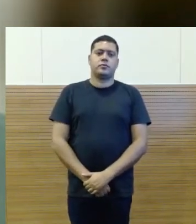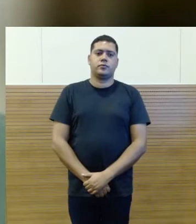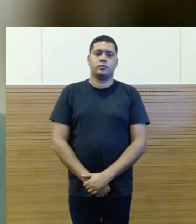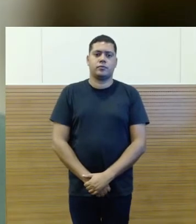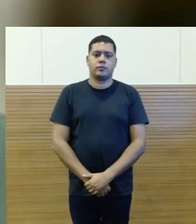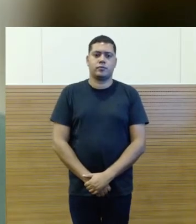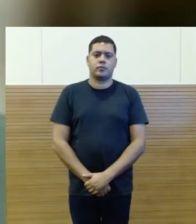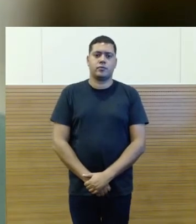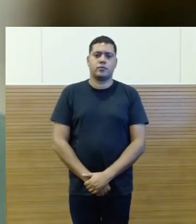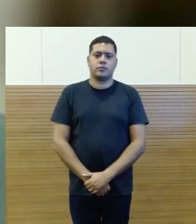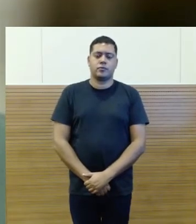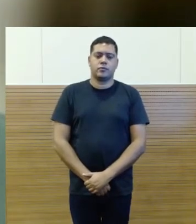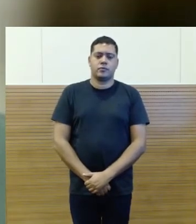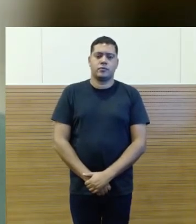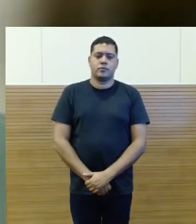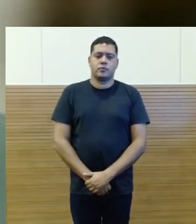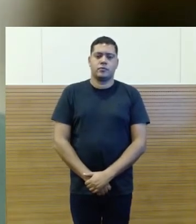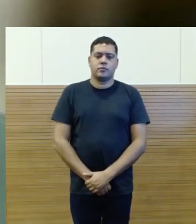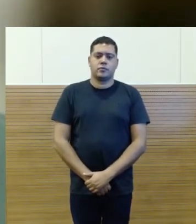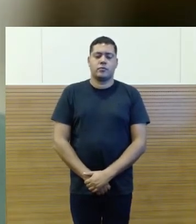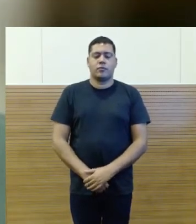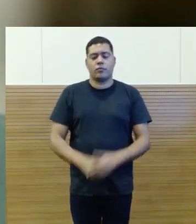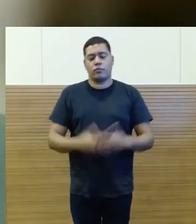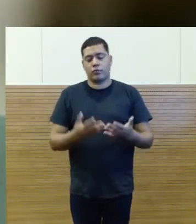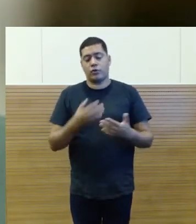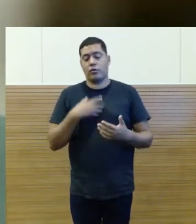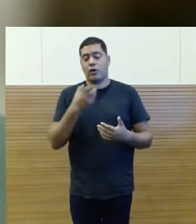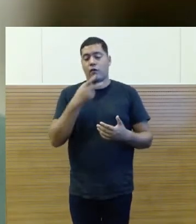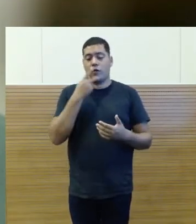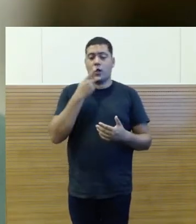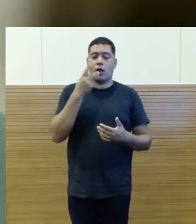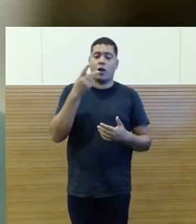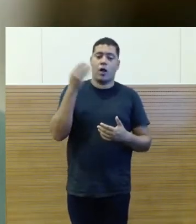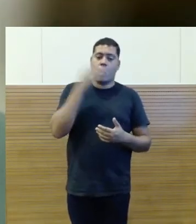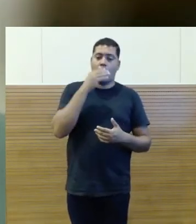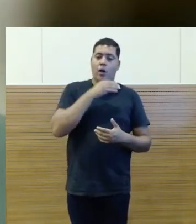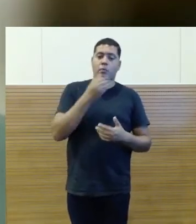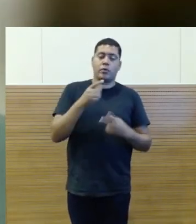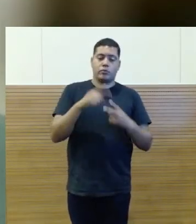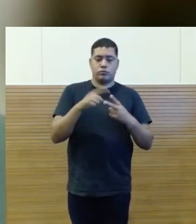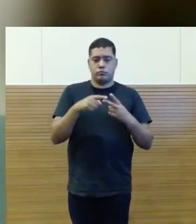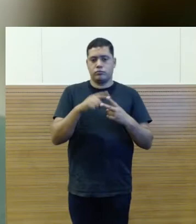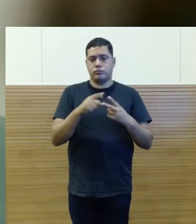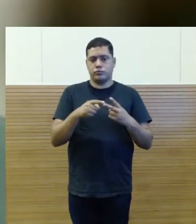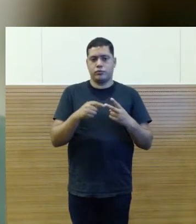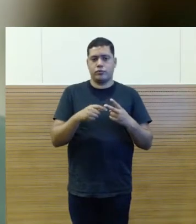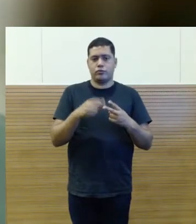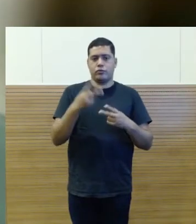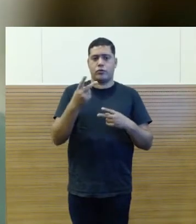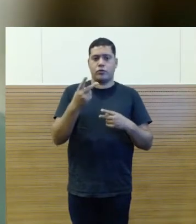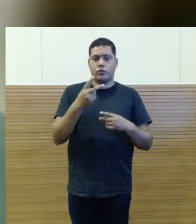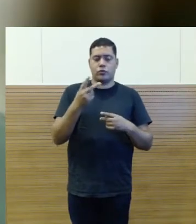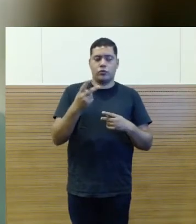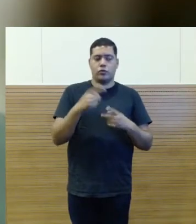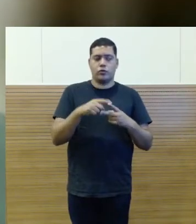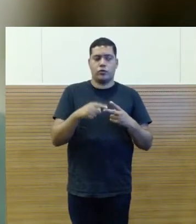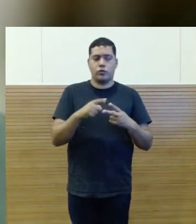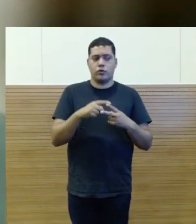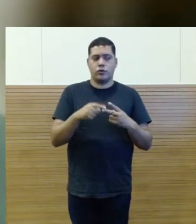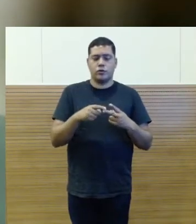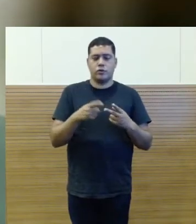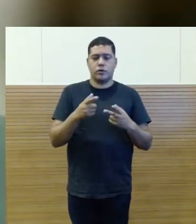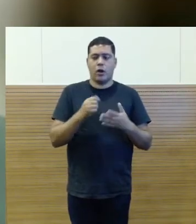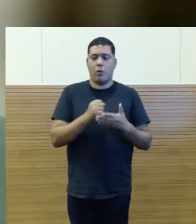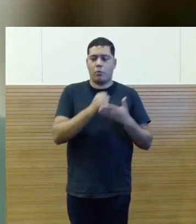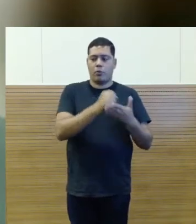I'll just mention two things. Eu gostaria de mencionar duas coisas rapidamente, e ambos são apoiados por o que o Carlos acabou de falar. Antes de mais